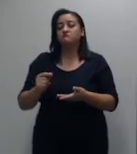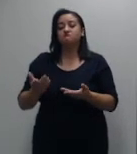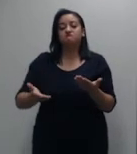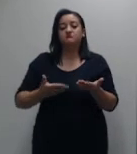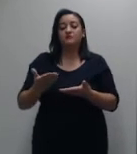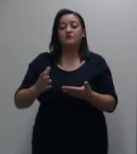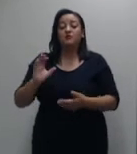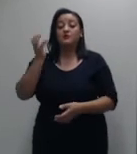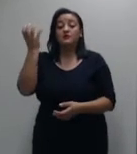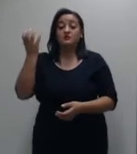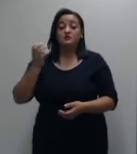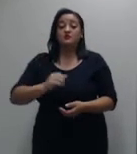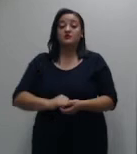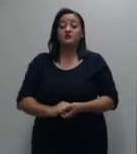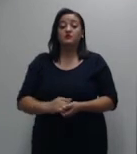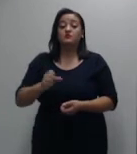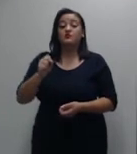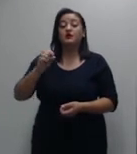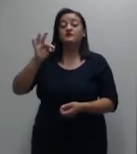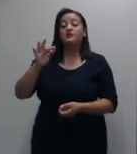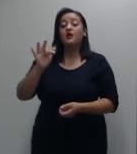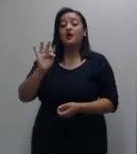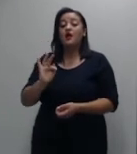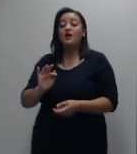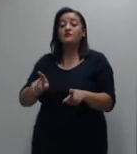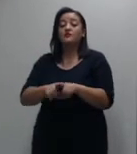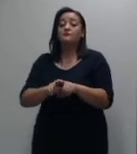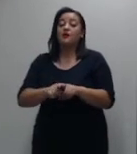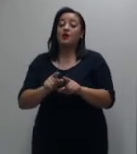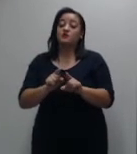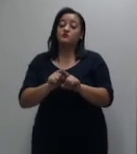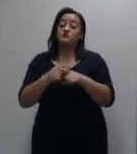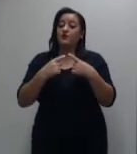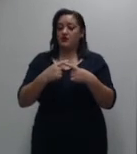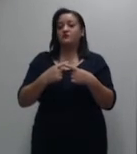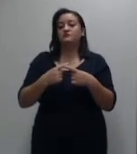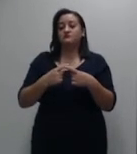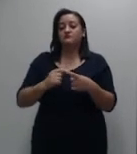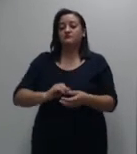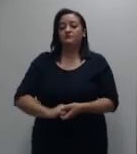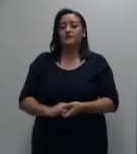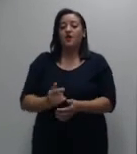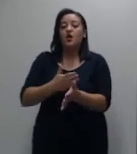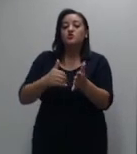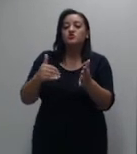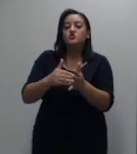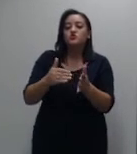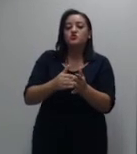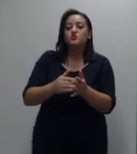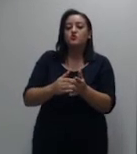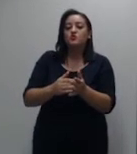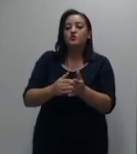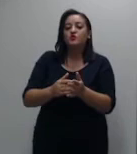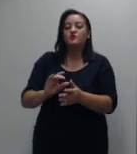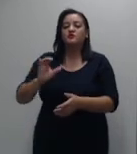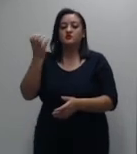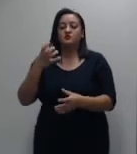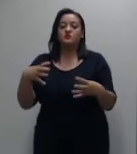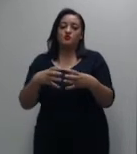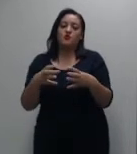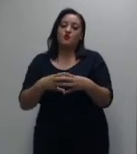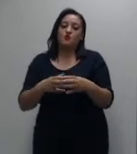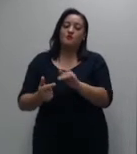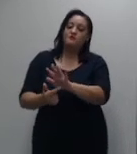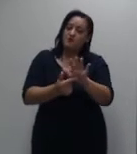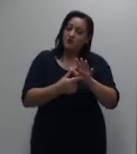decisão do supremo tribunal federal contrário todas as medidas que o colegiado pro lado eu trago